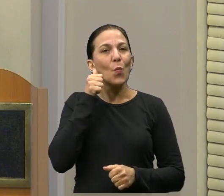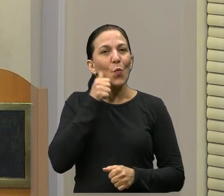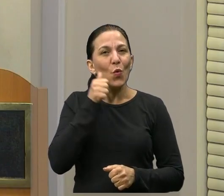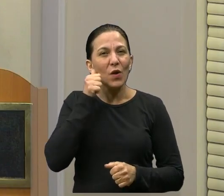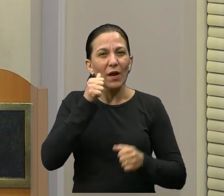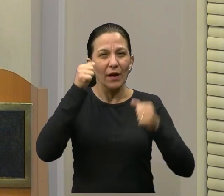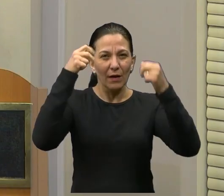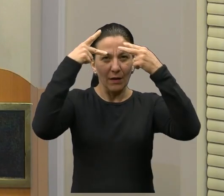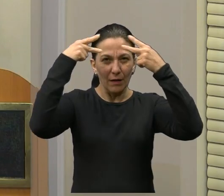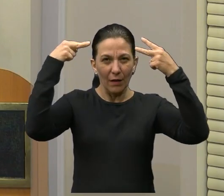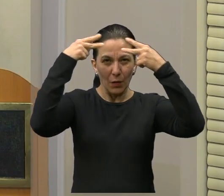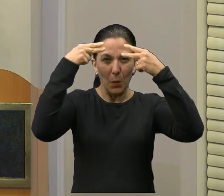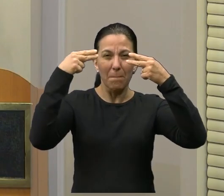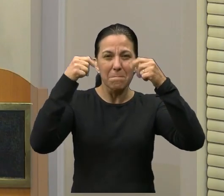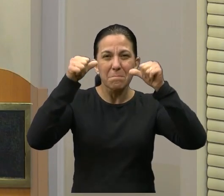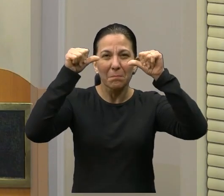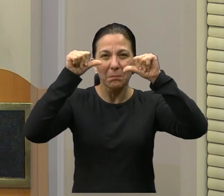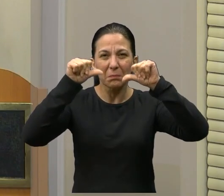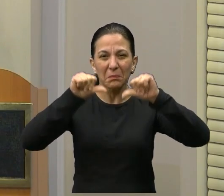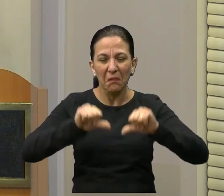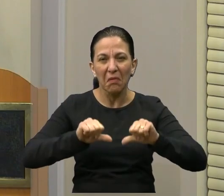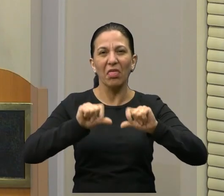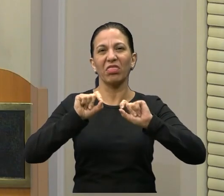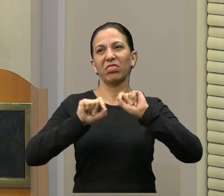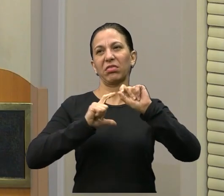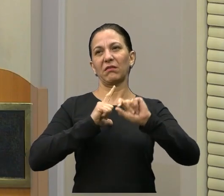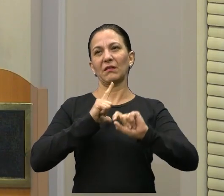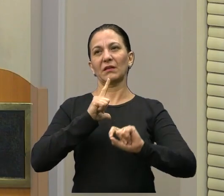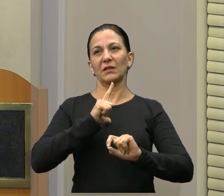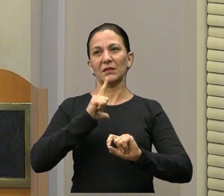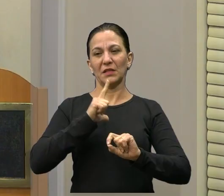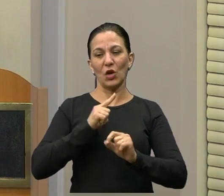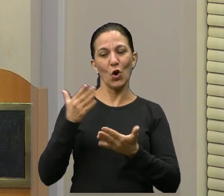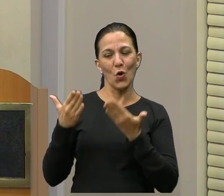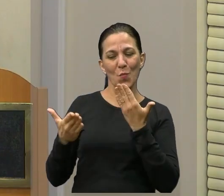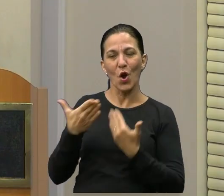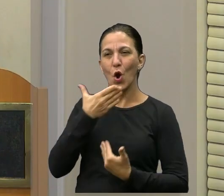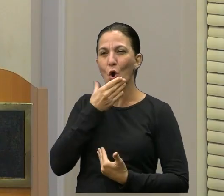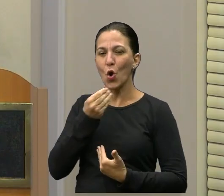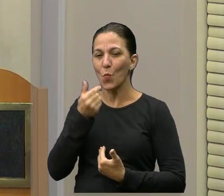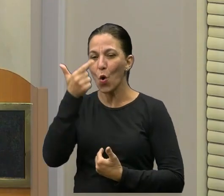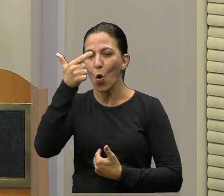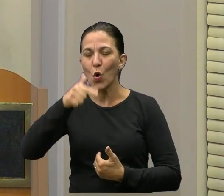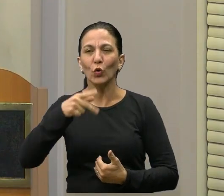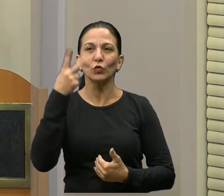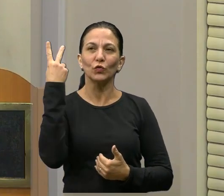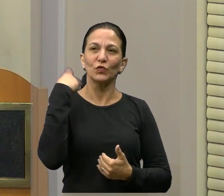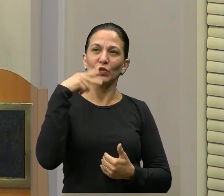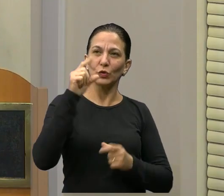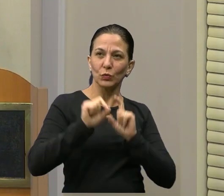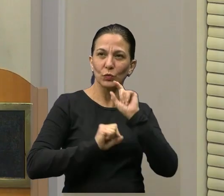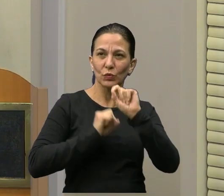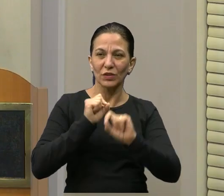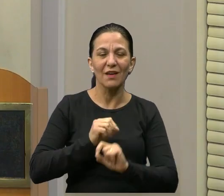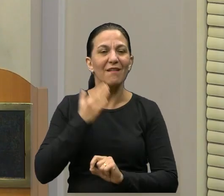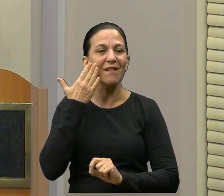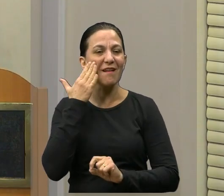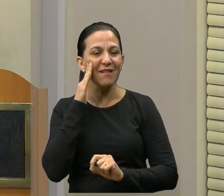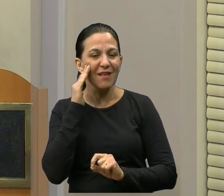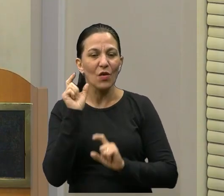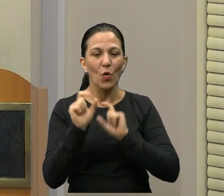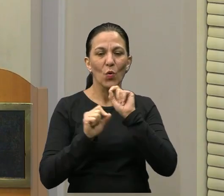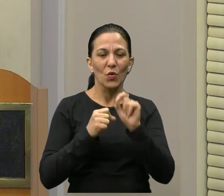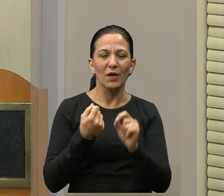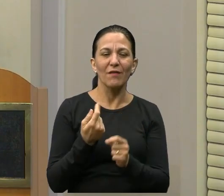psicológica, inverídica, é bom ressaltar, e verbalizado por outro parlamentar, que depois entendeu que havia falado